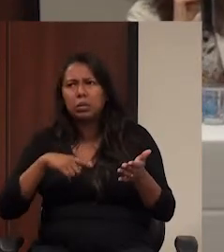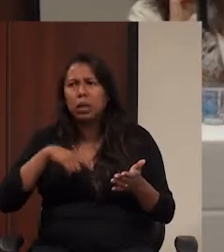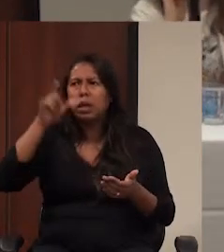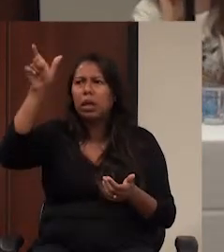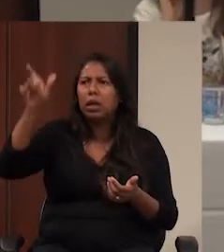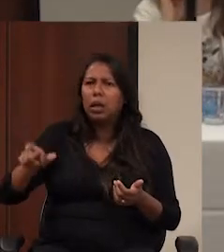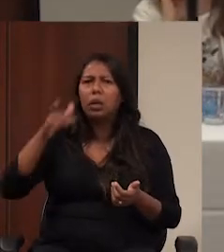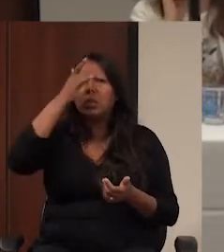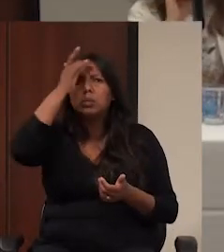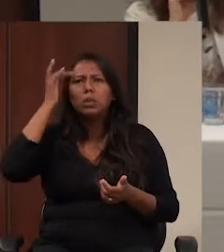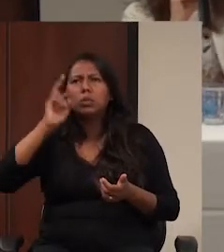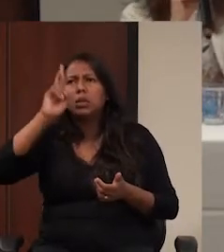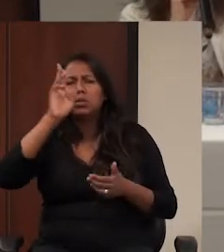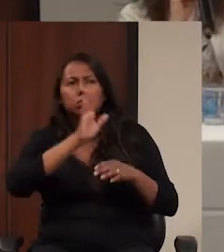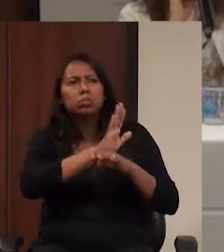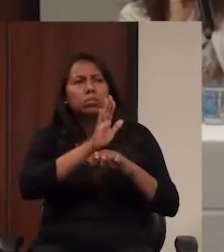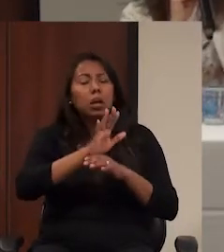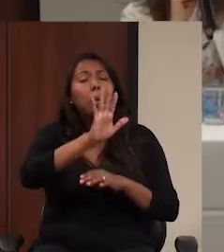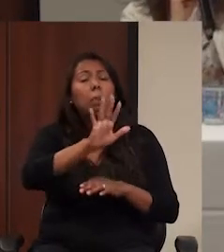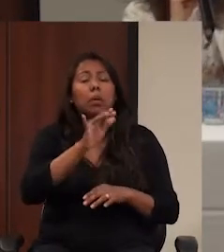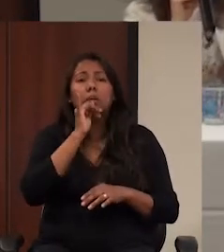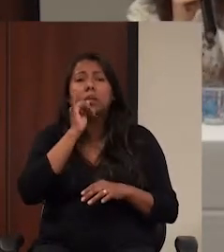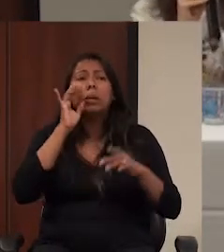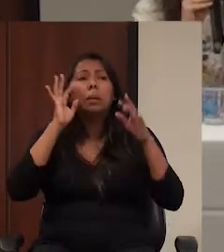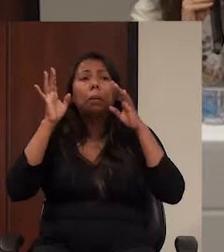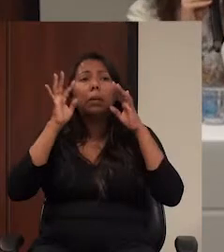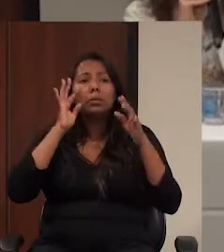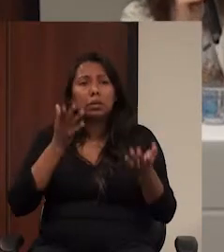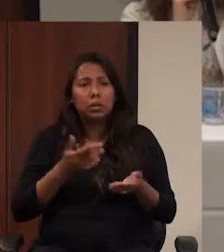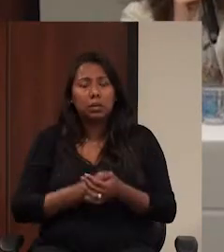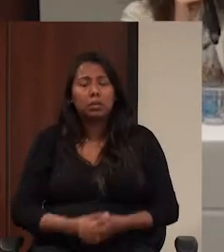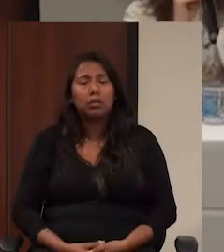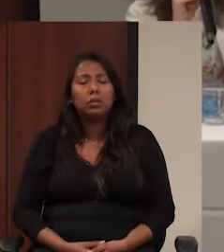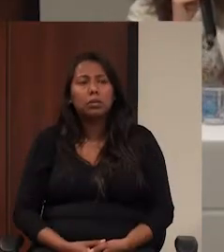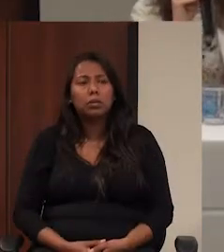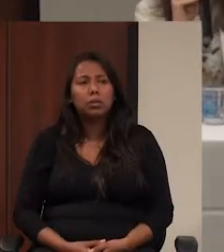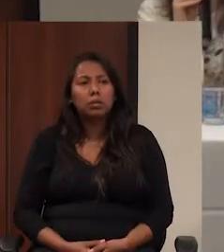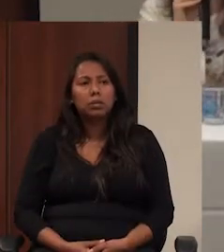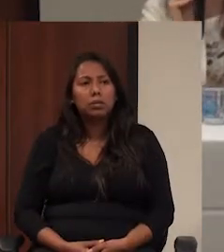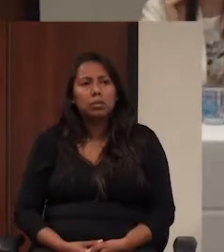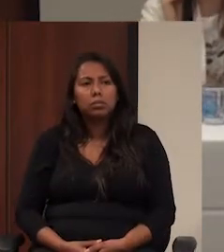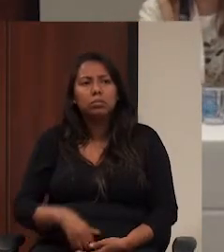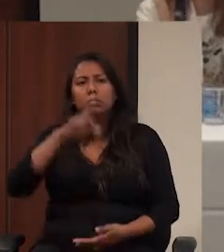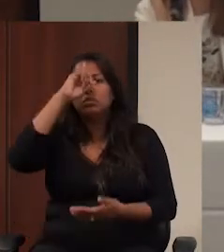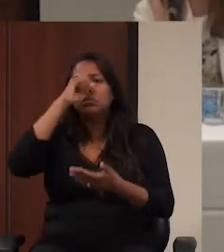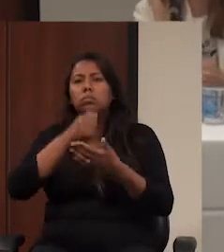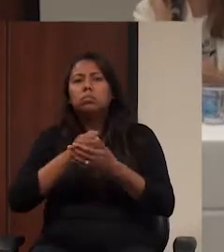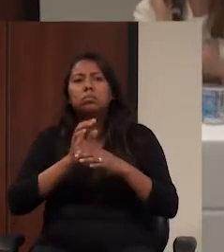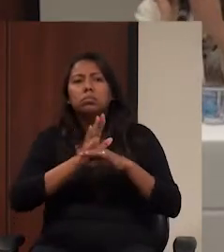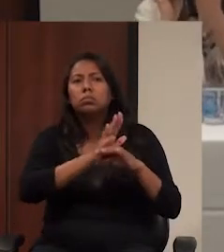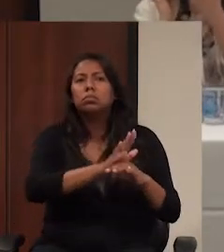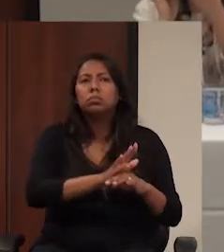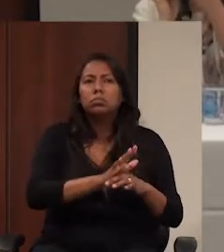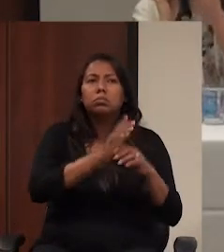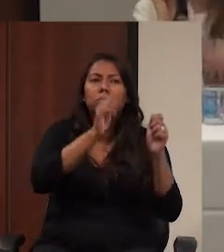procurações, mas eu trouxe isso como exemplo para a gente pensar na nossa tomada de decisão apoiada e o que essa tomada de decisão apoiada pode ou não